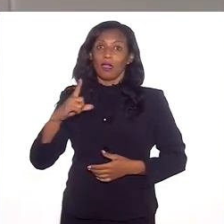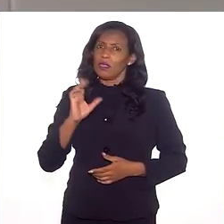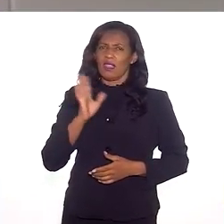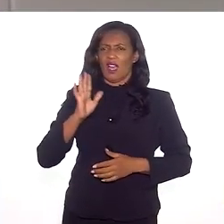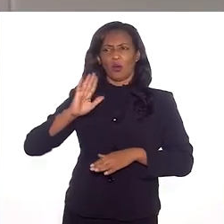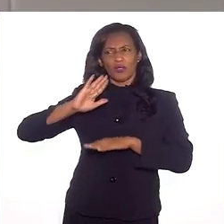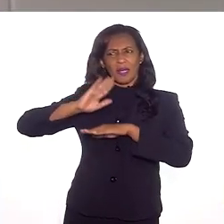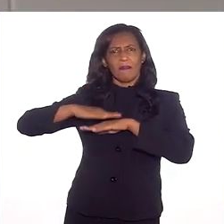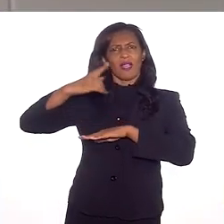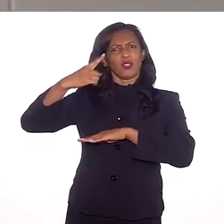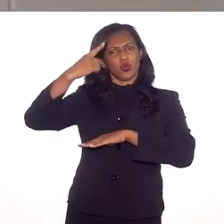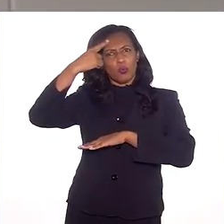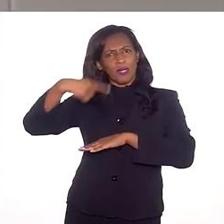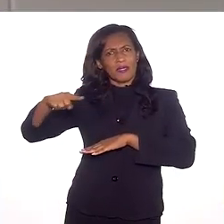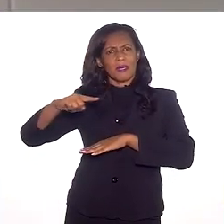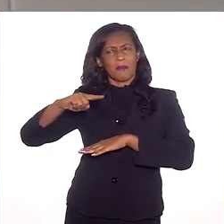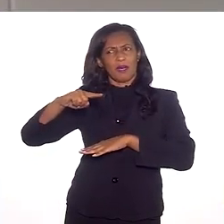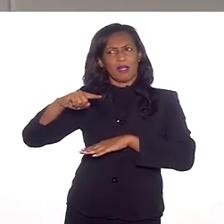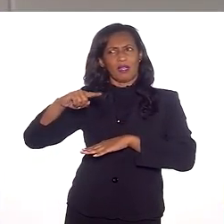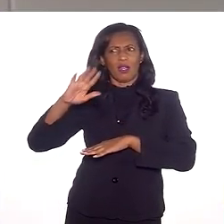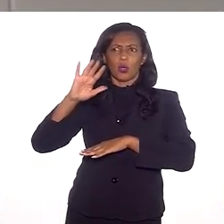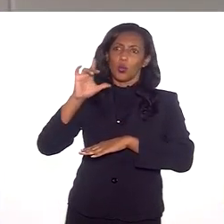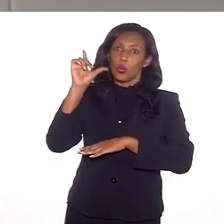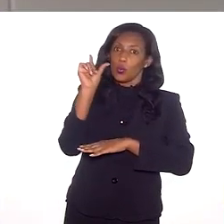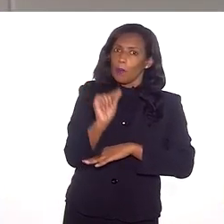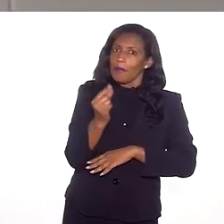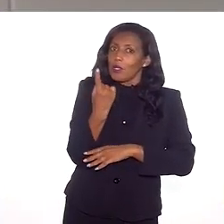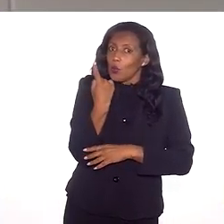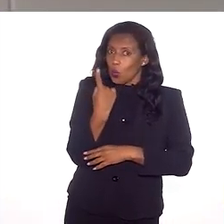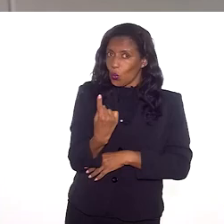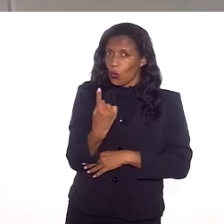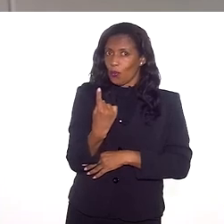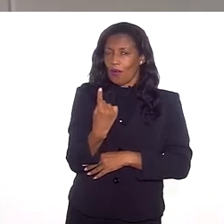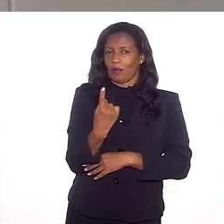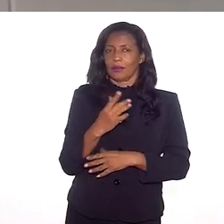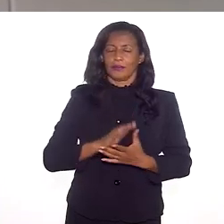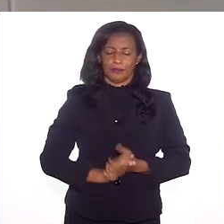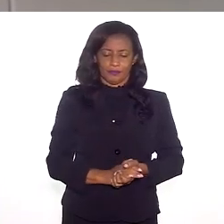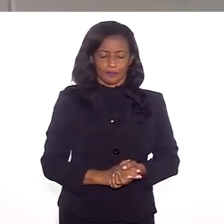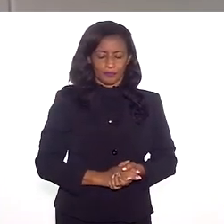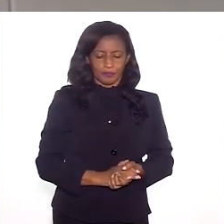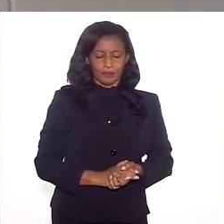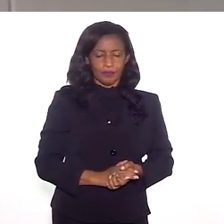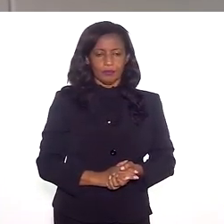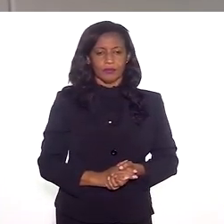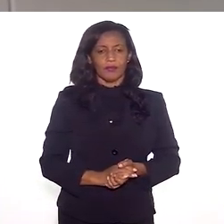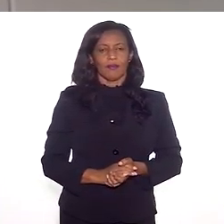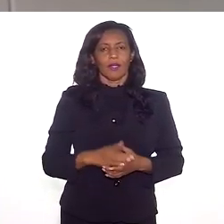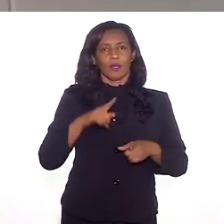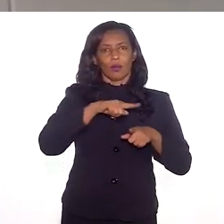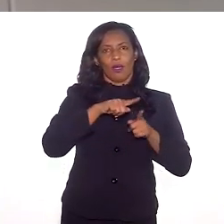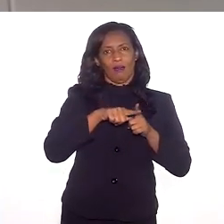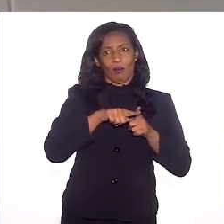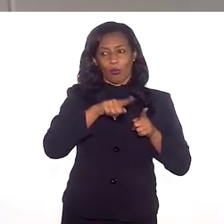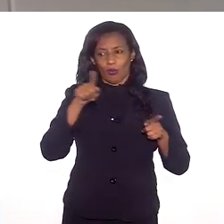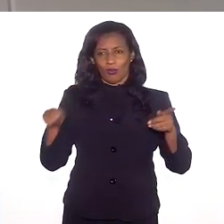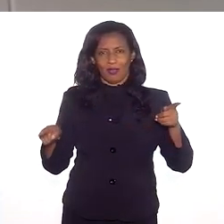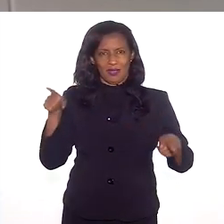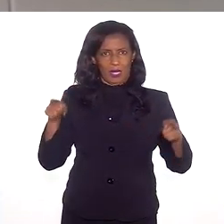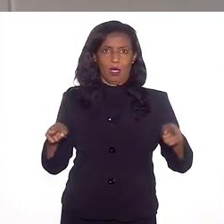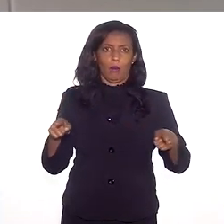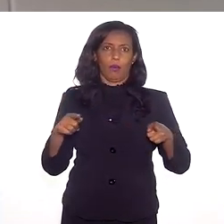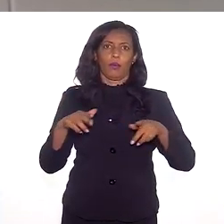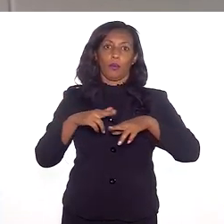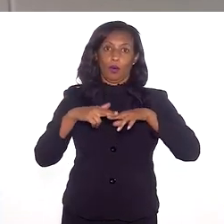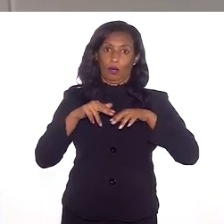uma apresentação, né? Então, no mínimo, uma apresentação por semana. A temporada da sala, até por conta